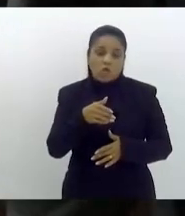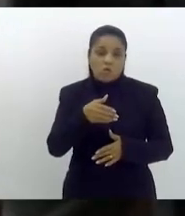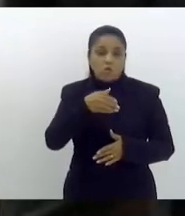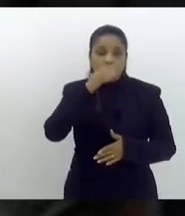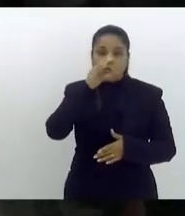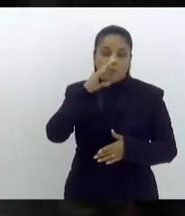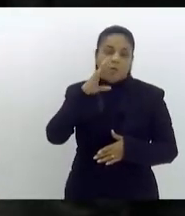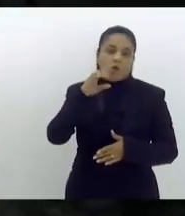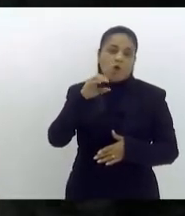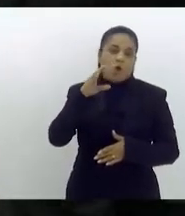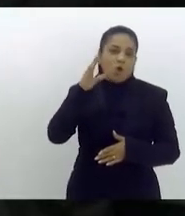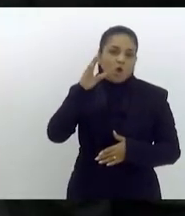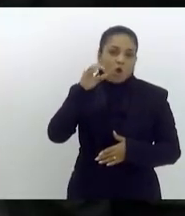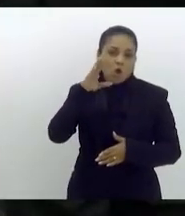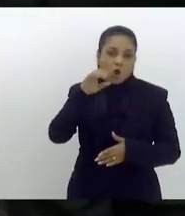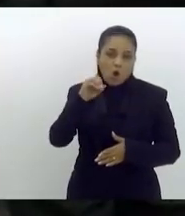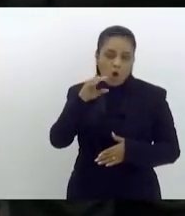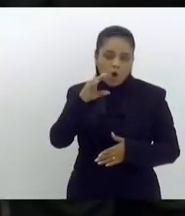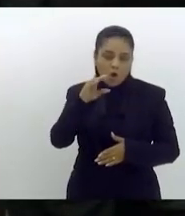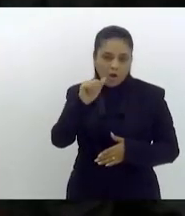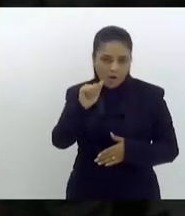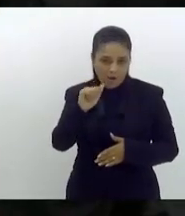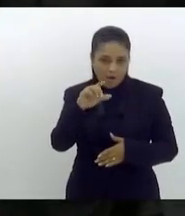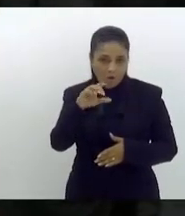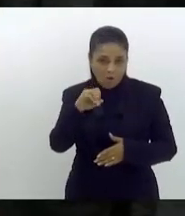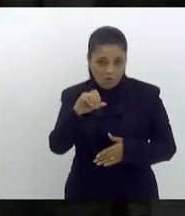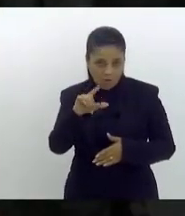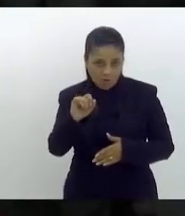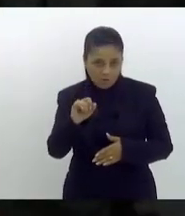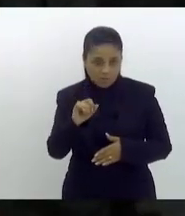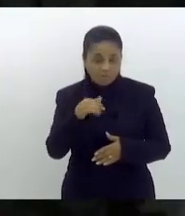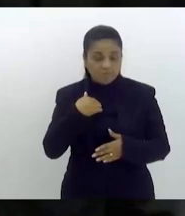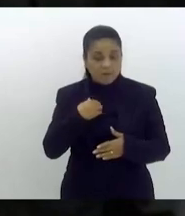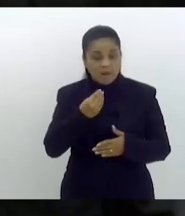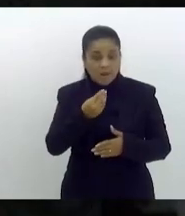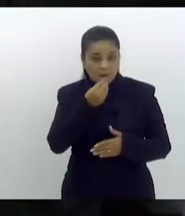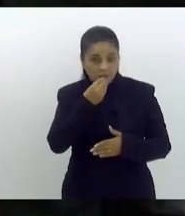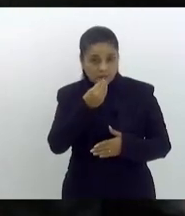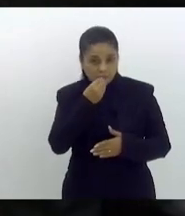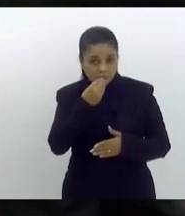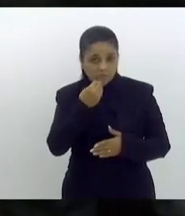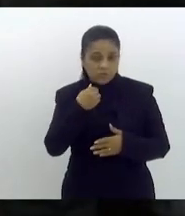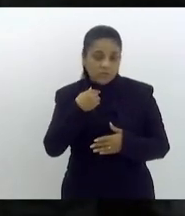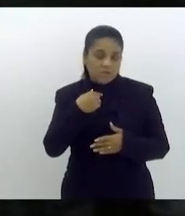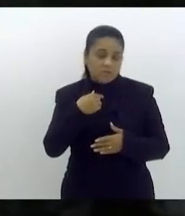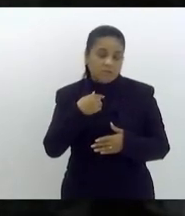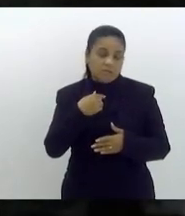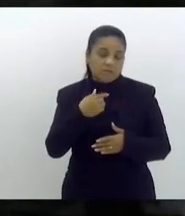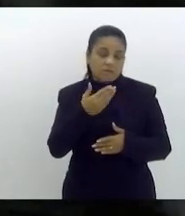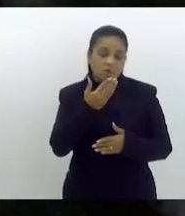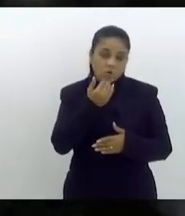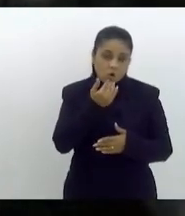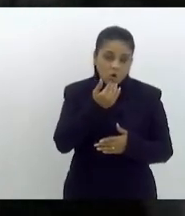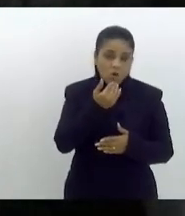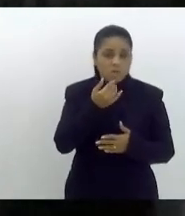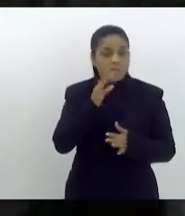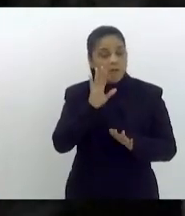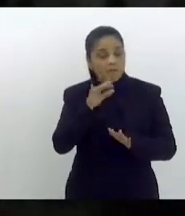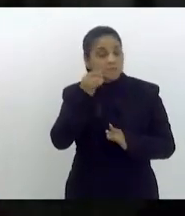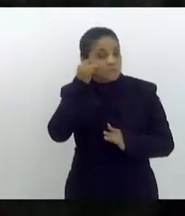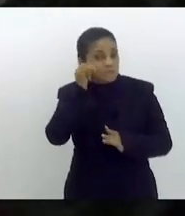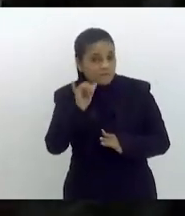lanche da escola a minha filha ela evita comer com a dificuldade que